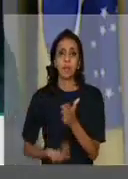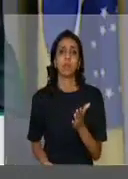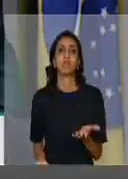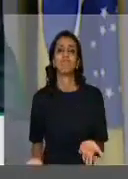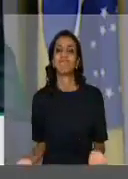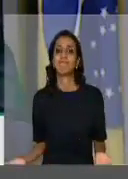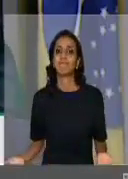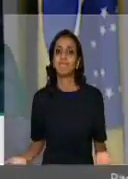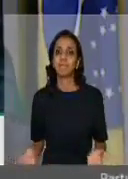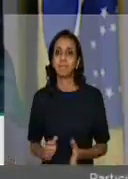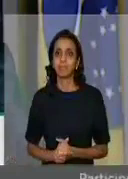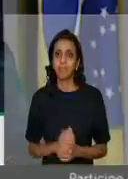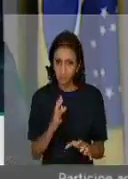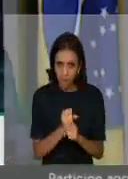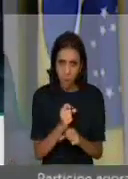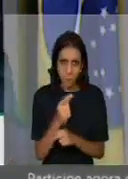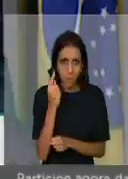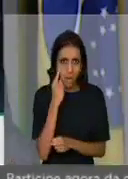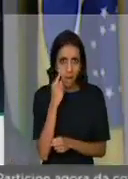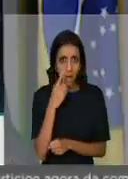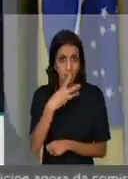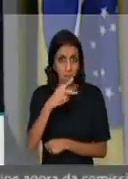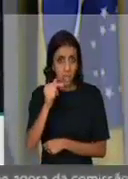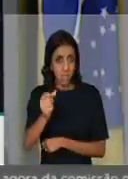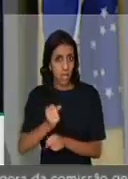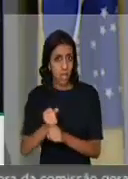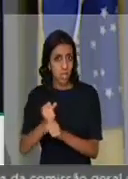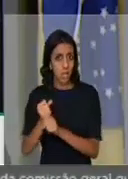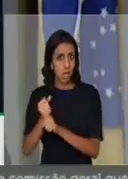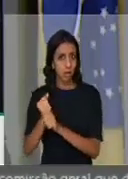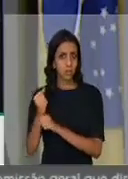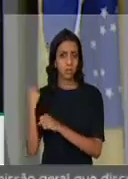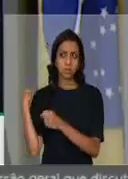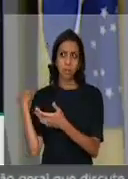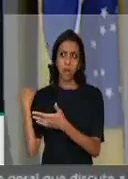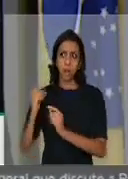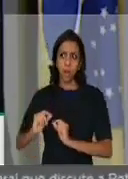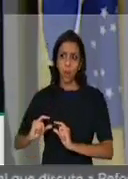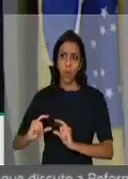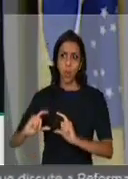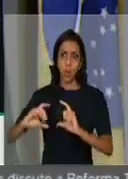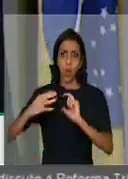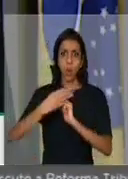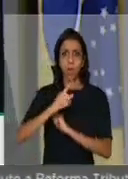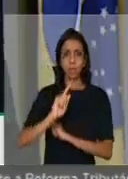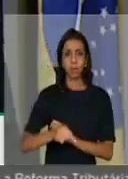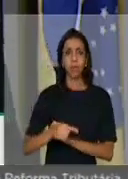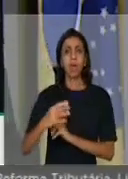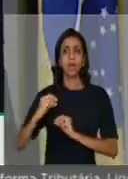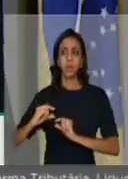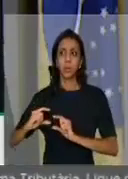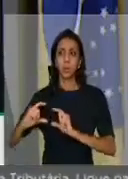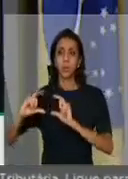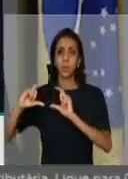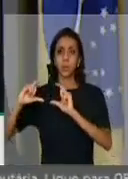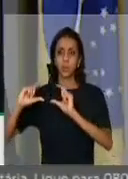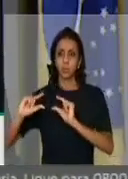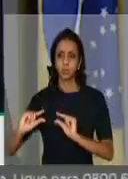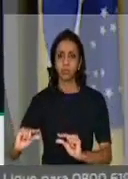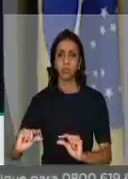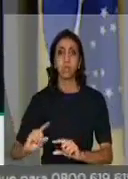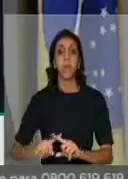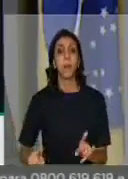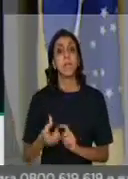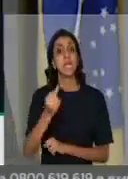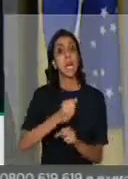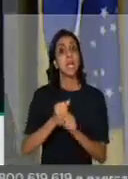anualmente. Calcule 37 anos crescendo 4 pontos menos. Pior,